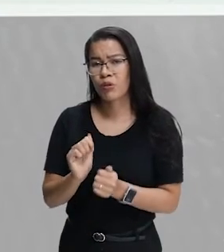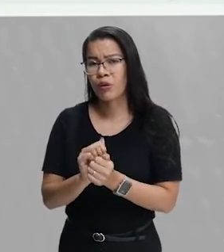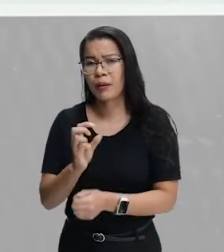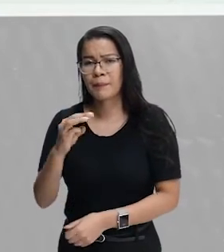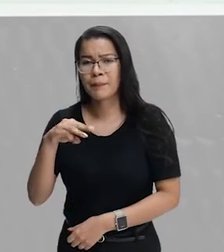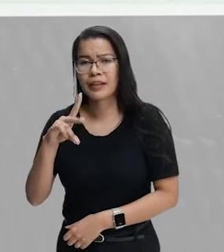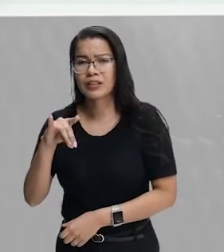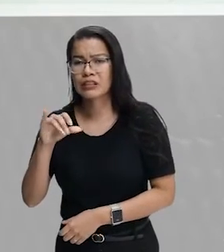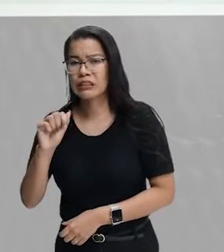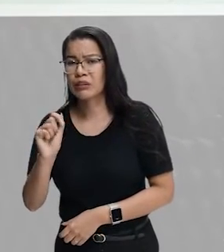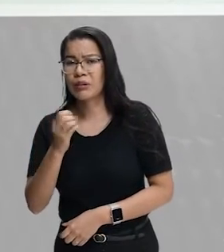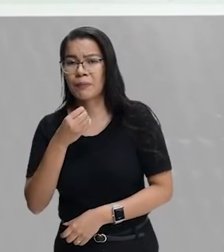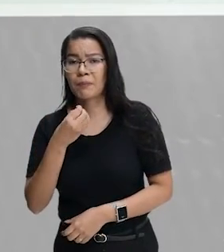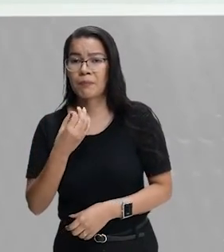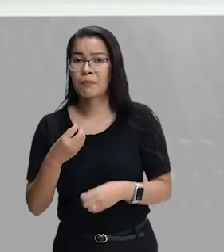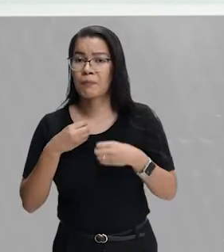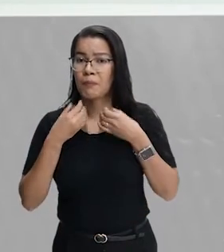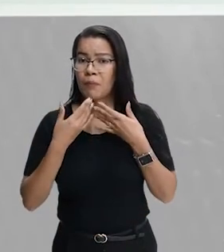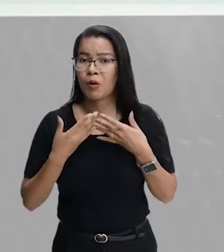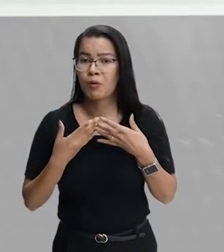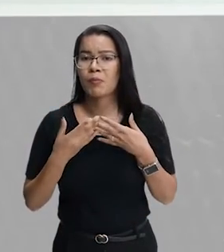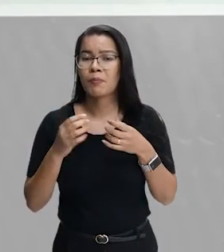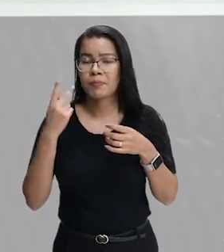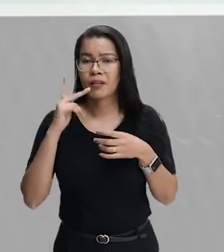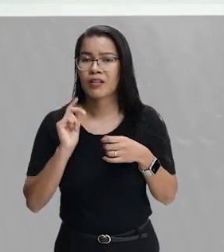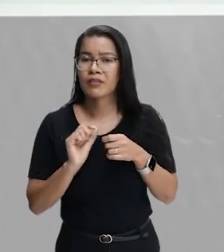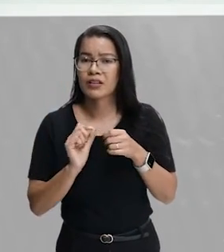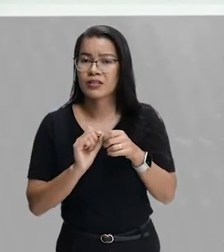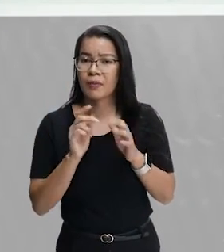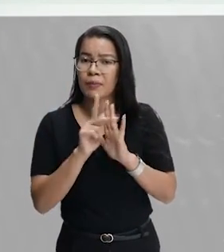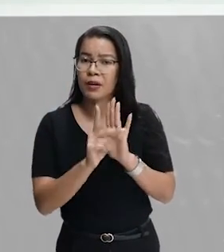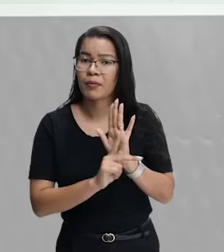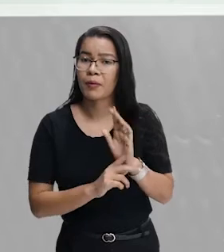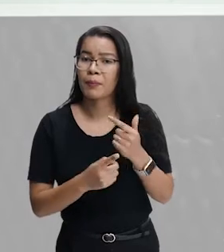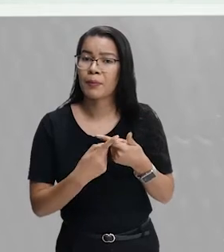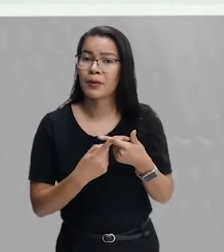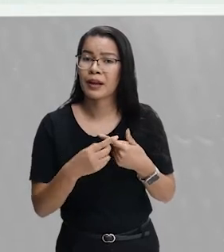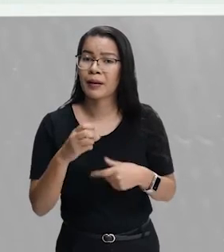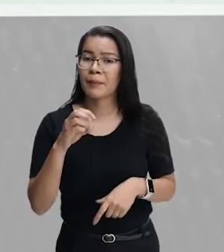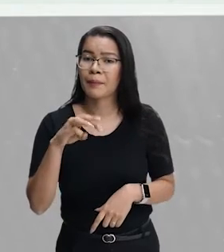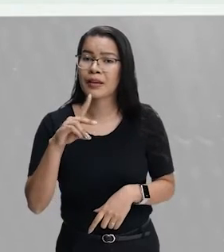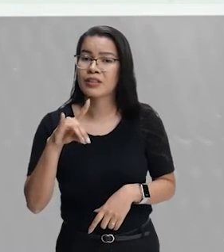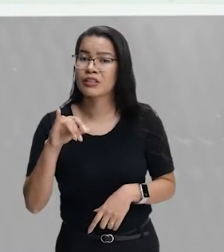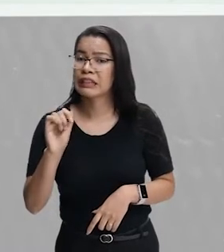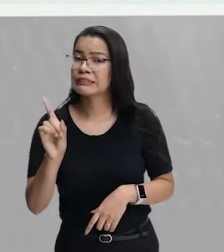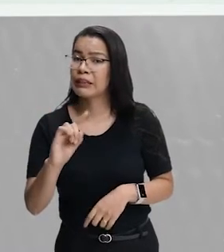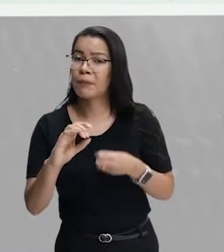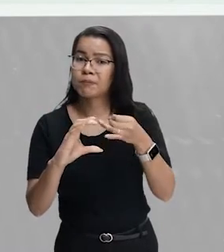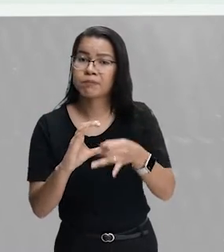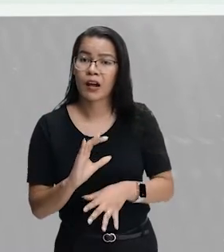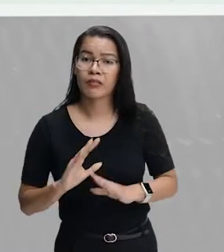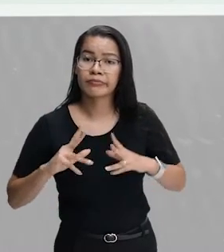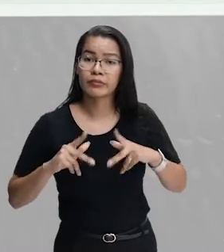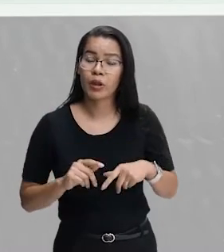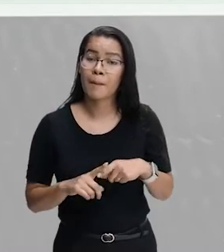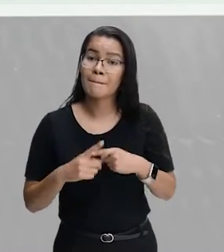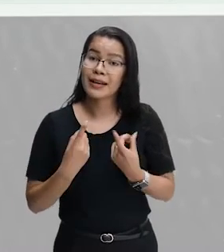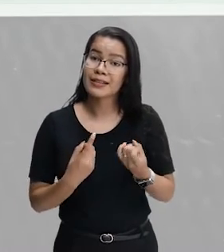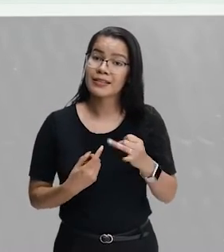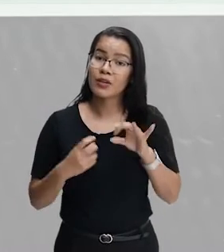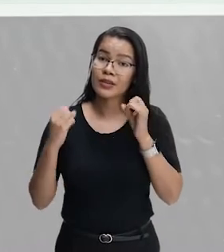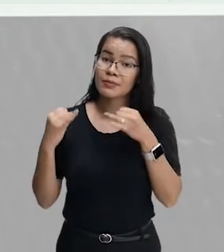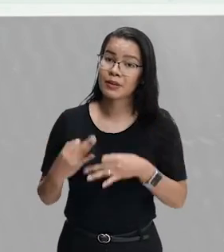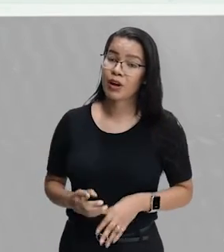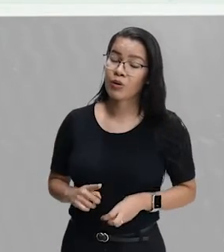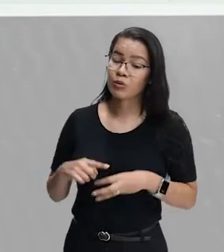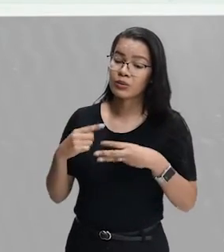planejamento adequado para os números, porque a média não caracterizou. Agora, se eu falo para ele, olha, Guilherme, esses 3 grupos aqui,